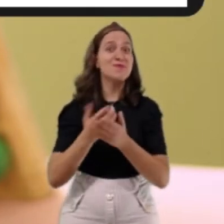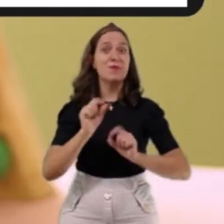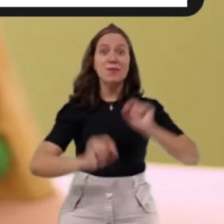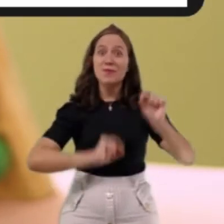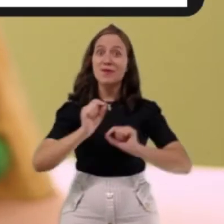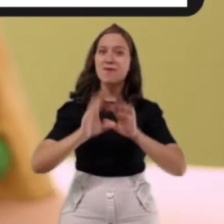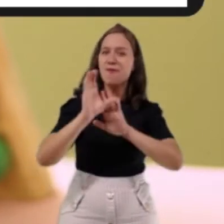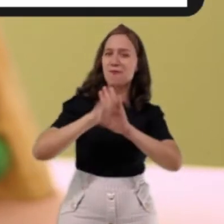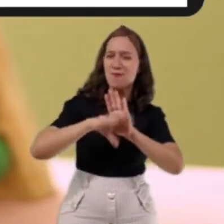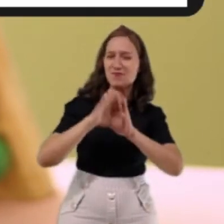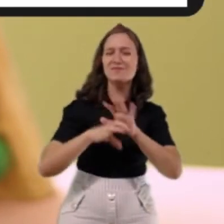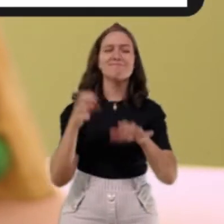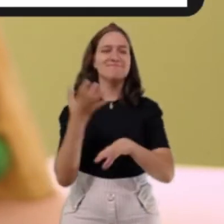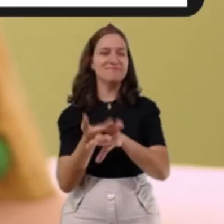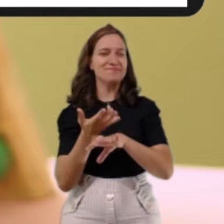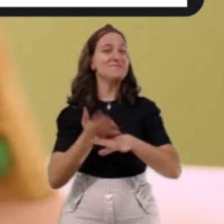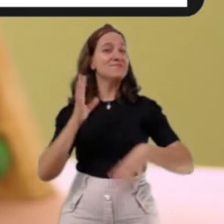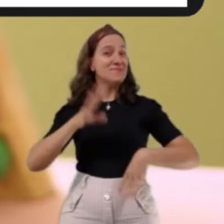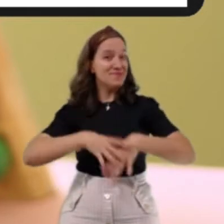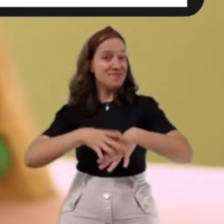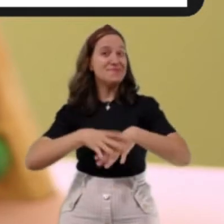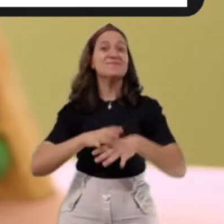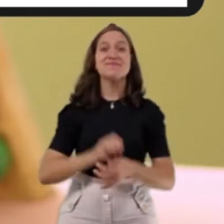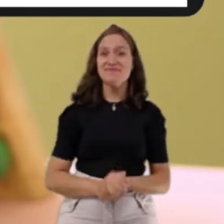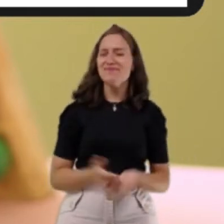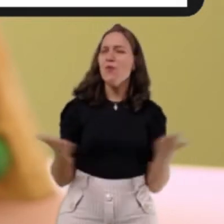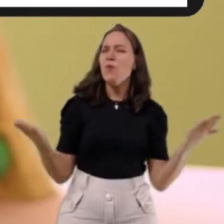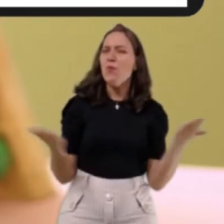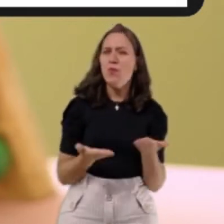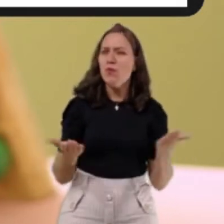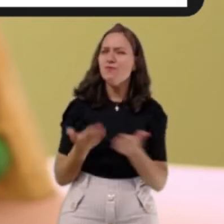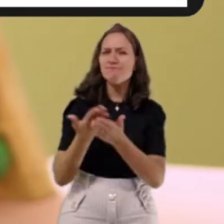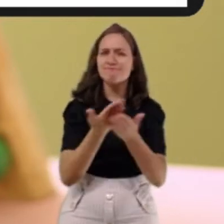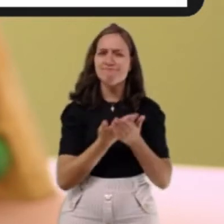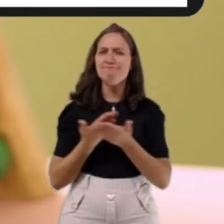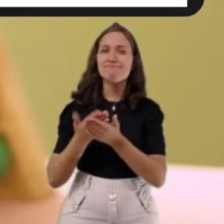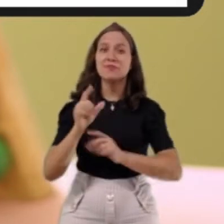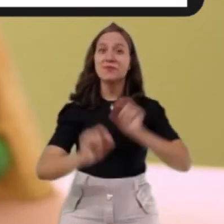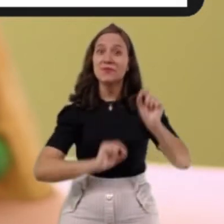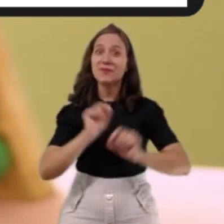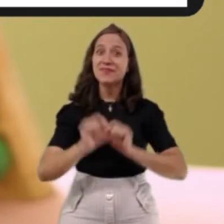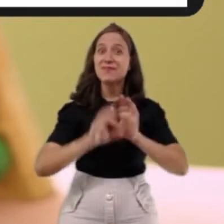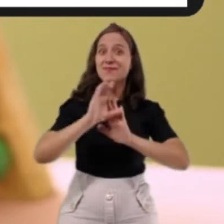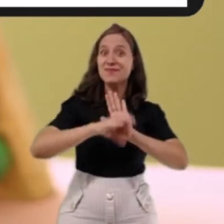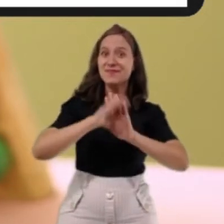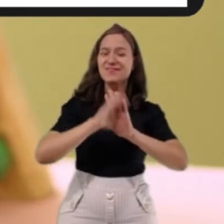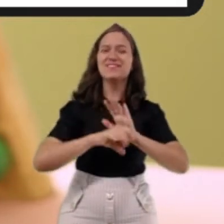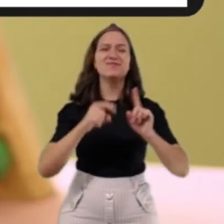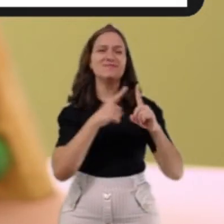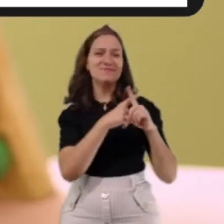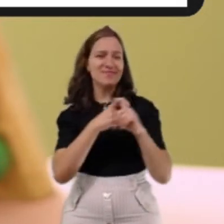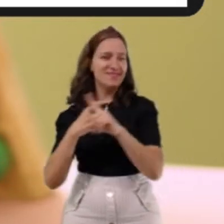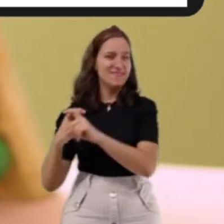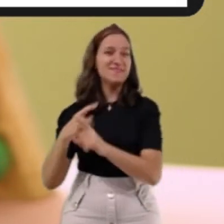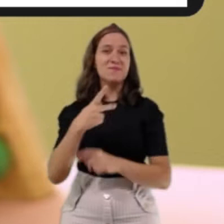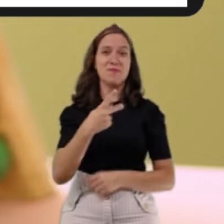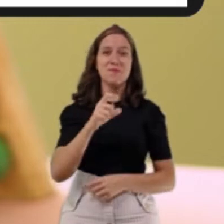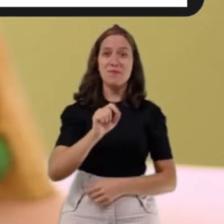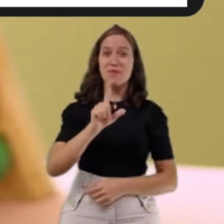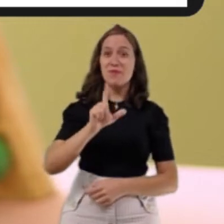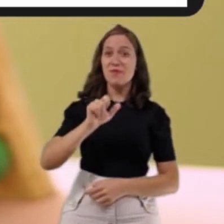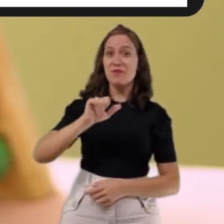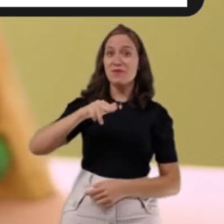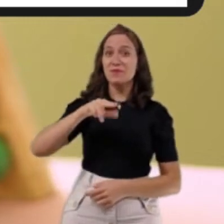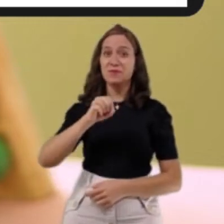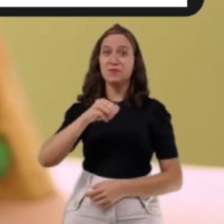conhecimentos matemáticos na aula de hoje nós vamos estudar sobre conceitos algébricos polinômios e